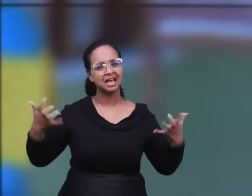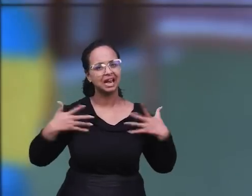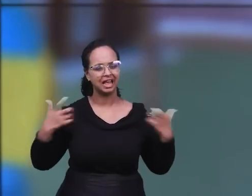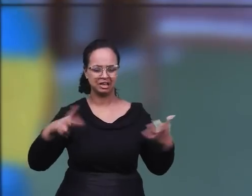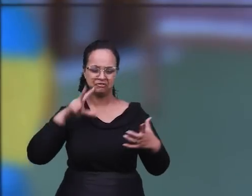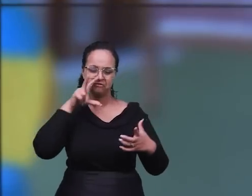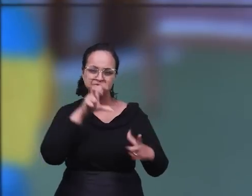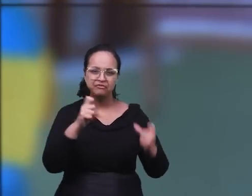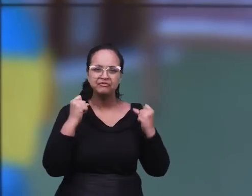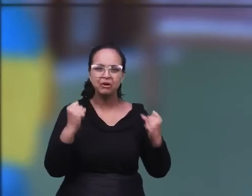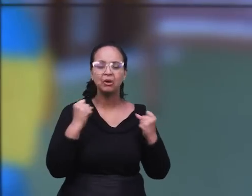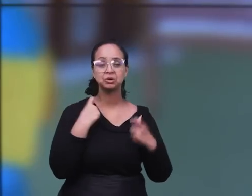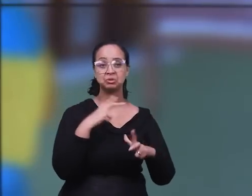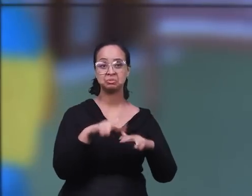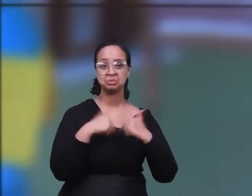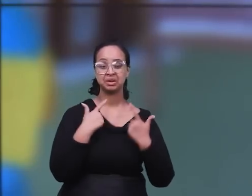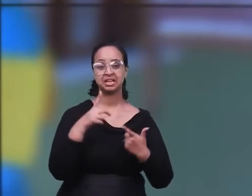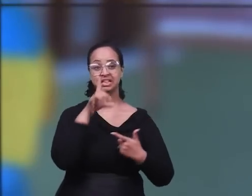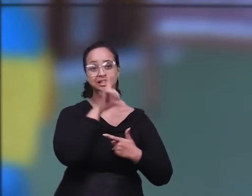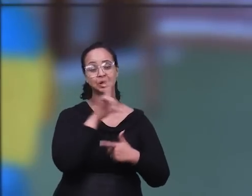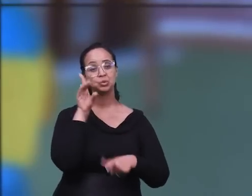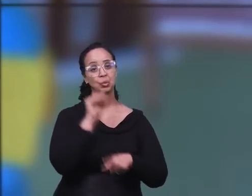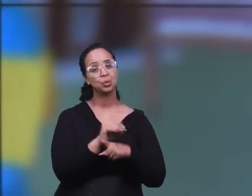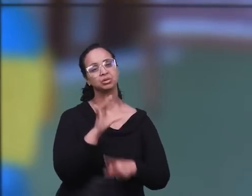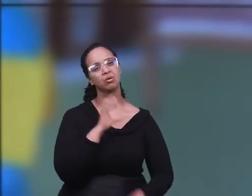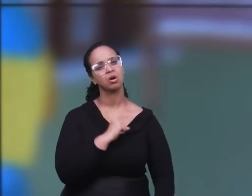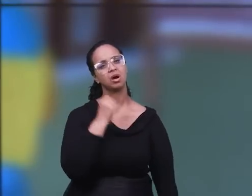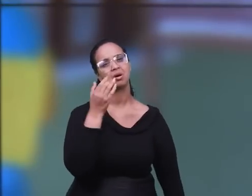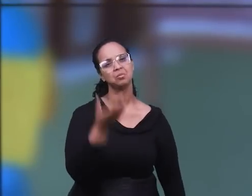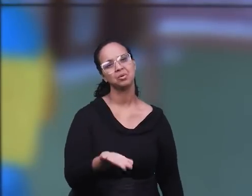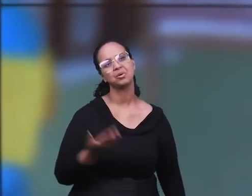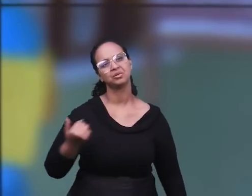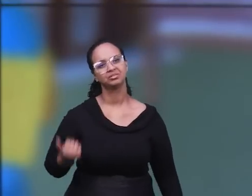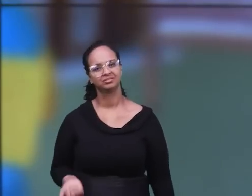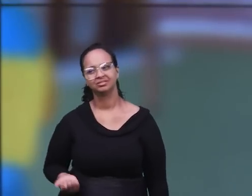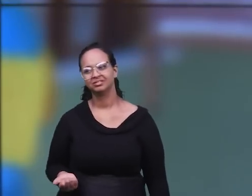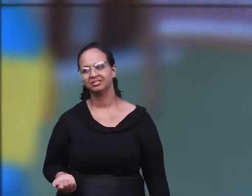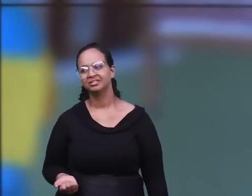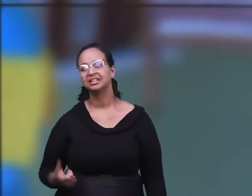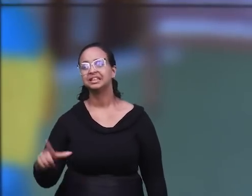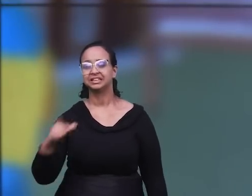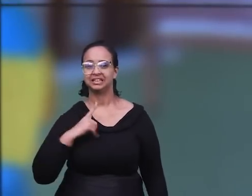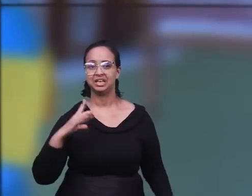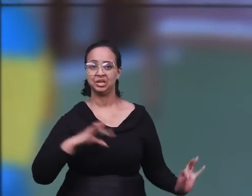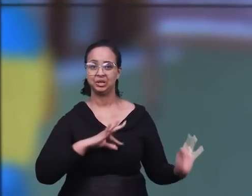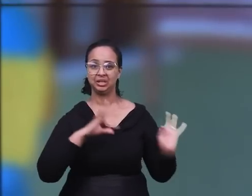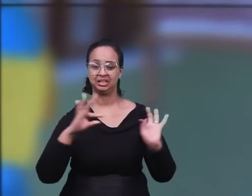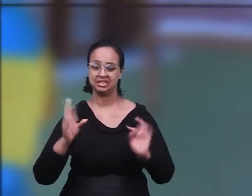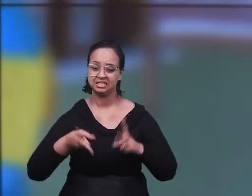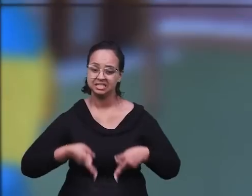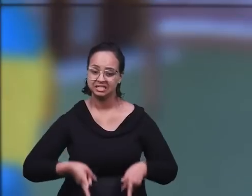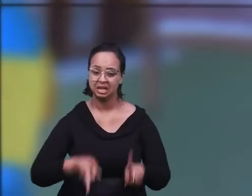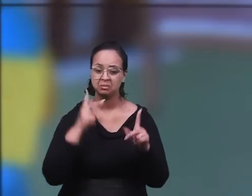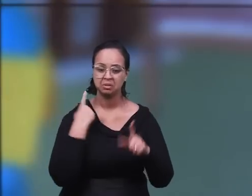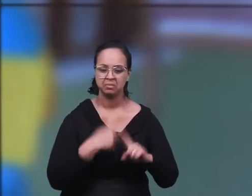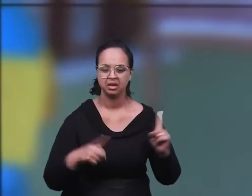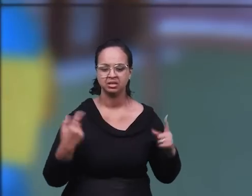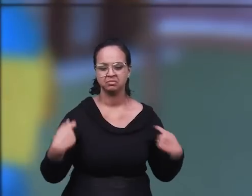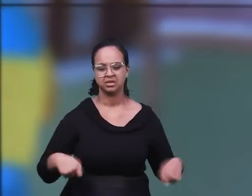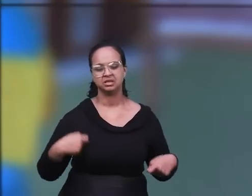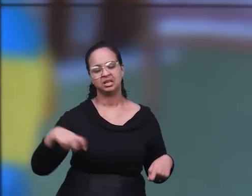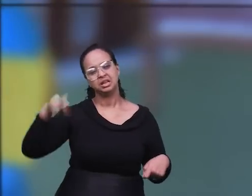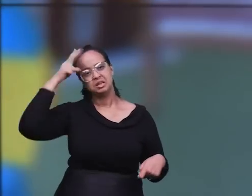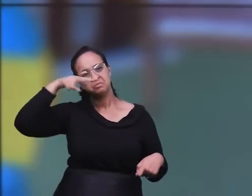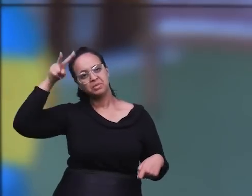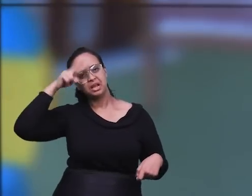crescem fortes. Deus cuida com amor dos que o temem, e em todo o tempo. Mas vamos